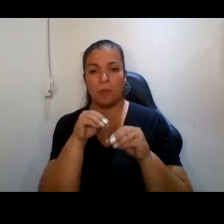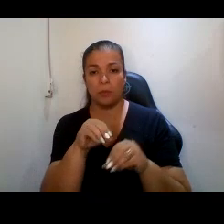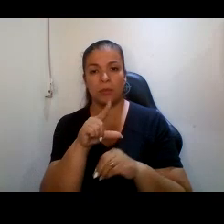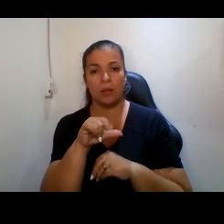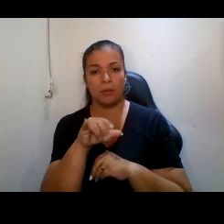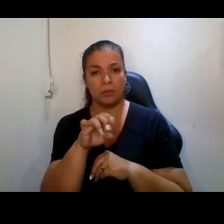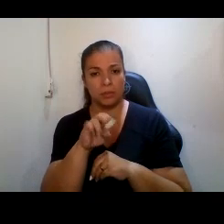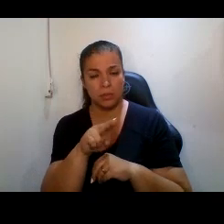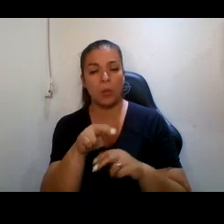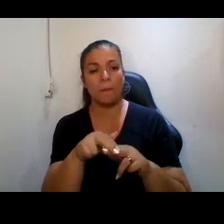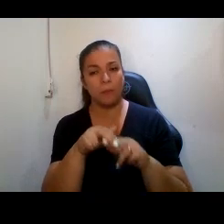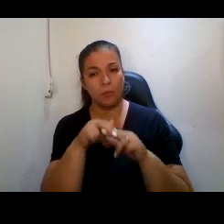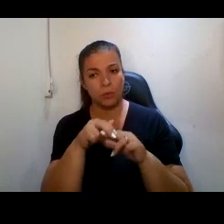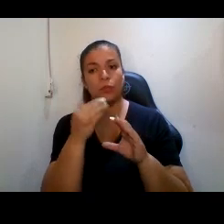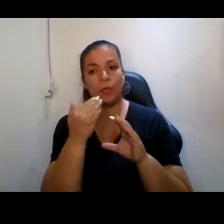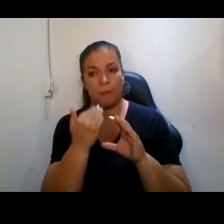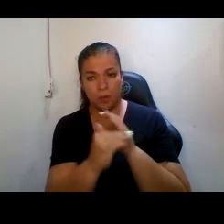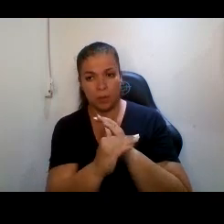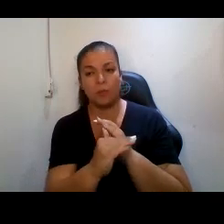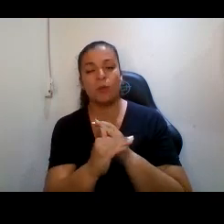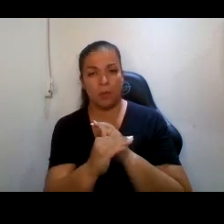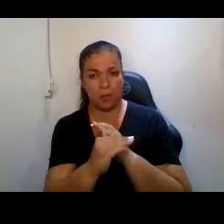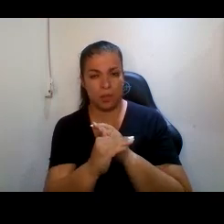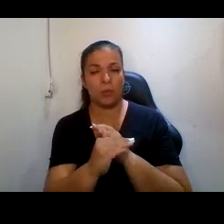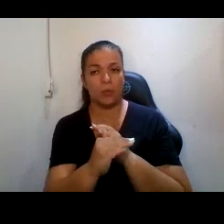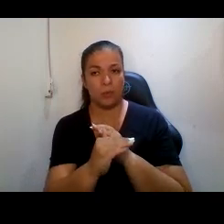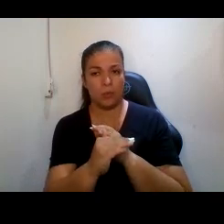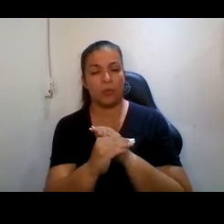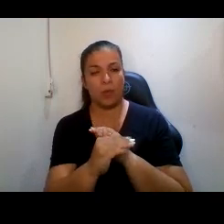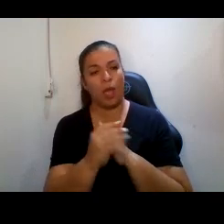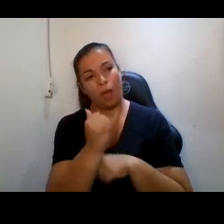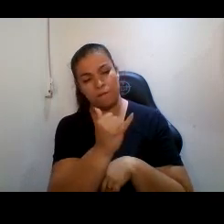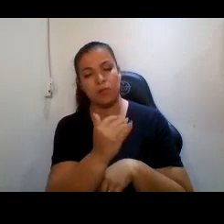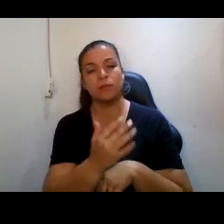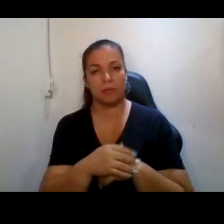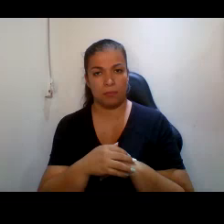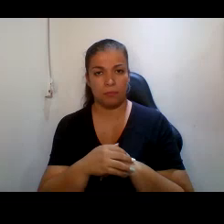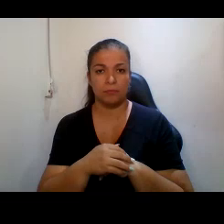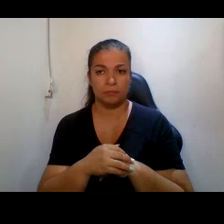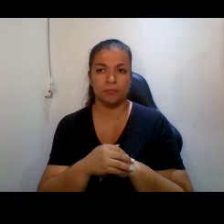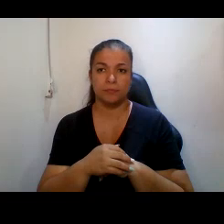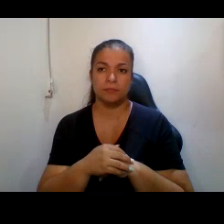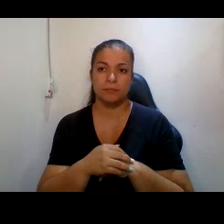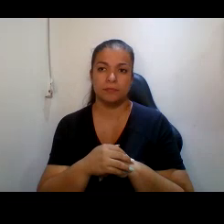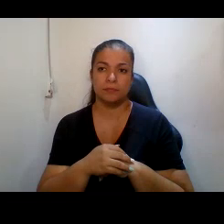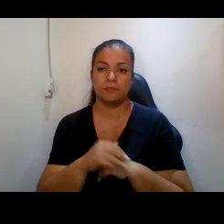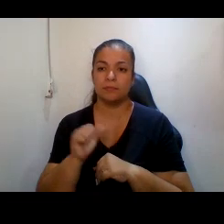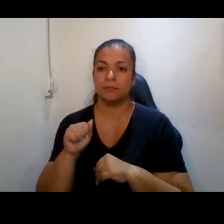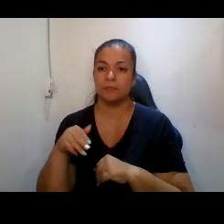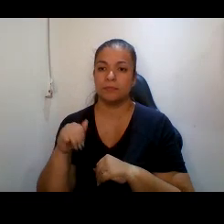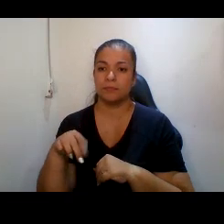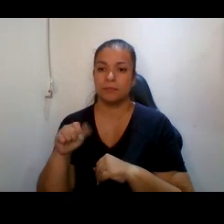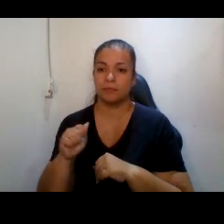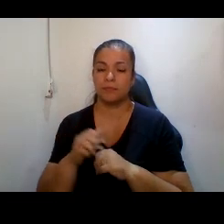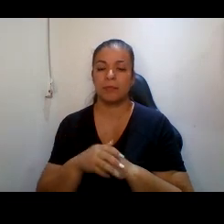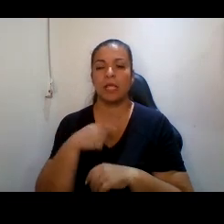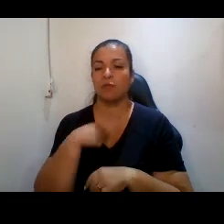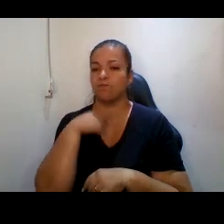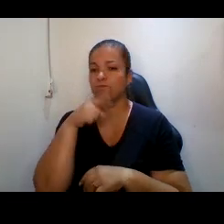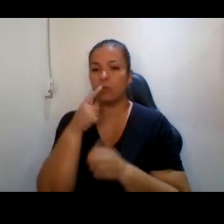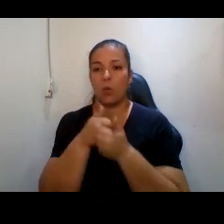isso você está mandando por e-mail. A Amanda está dizendo, eu não estava conseguindo acompanhar